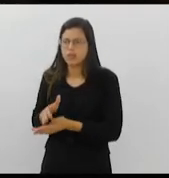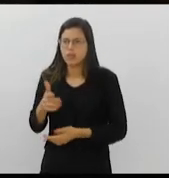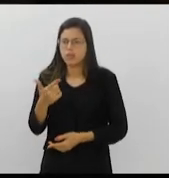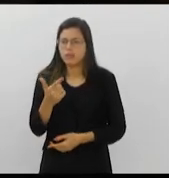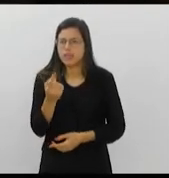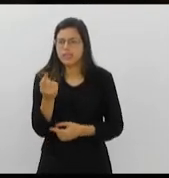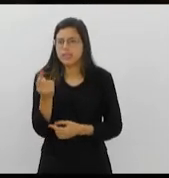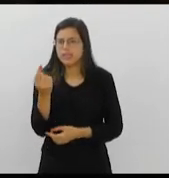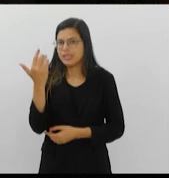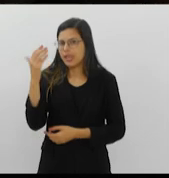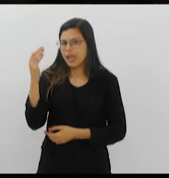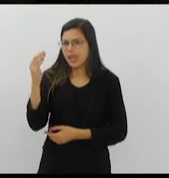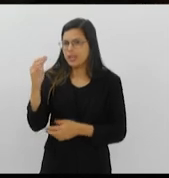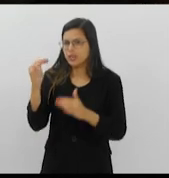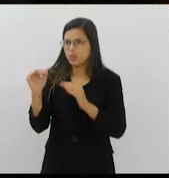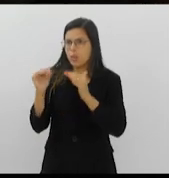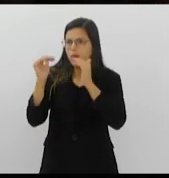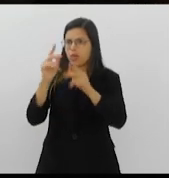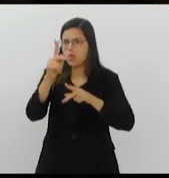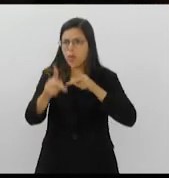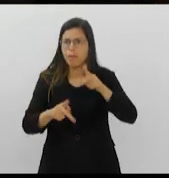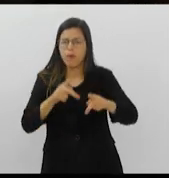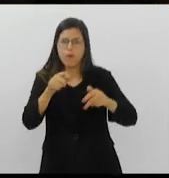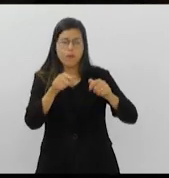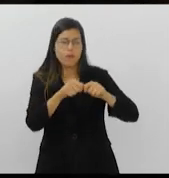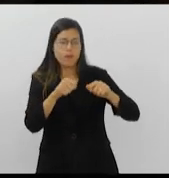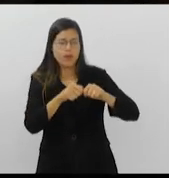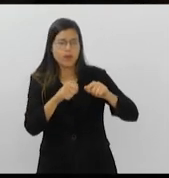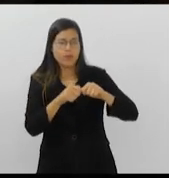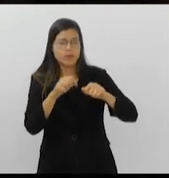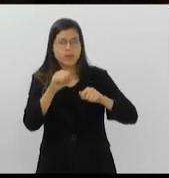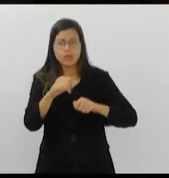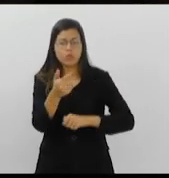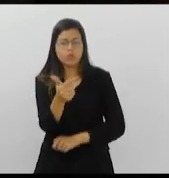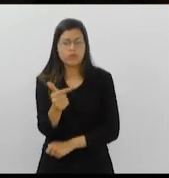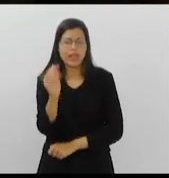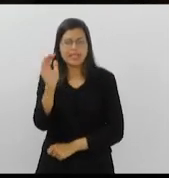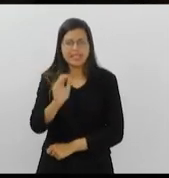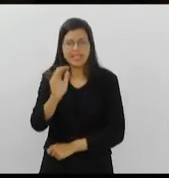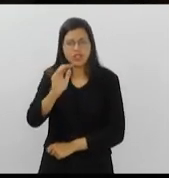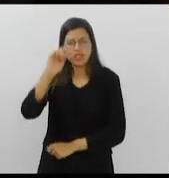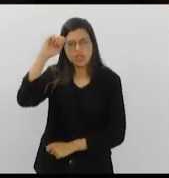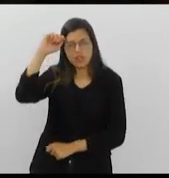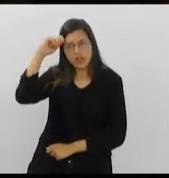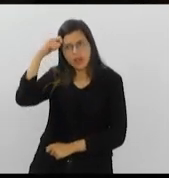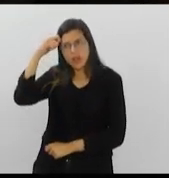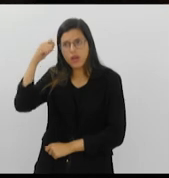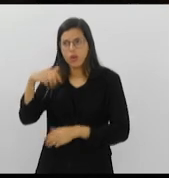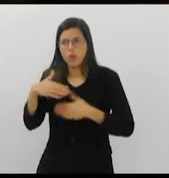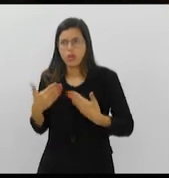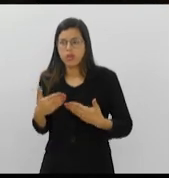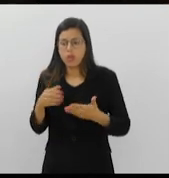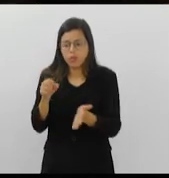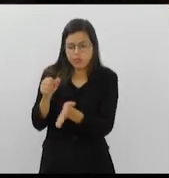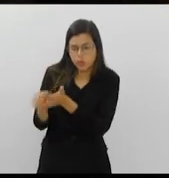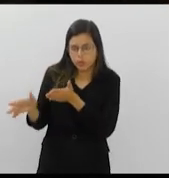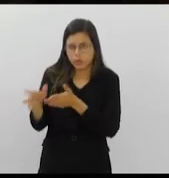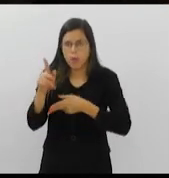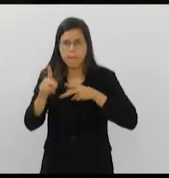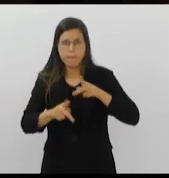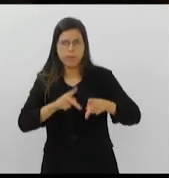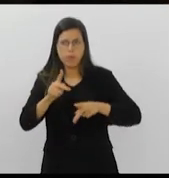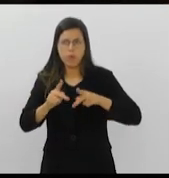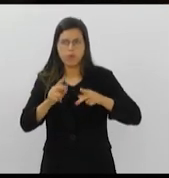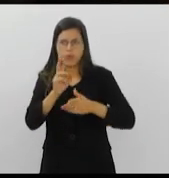brasileiro que não seja feita por cientistas negros e indígenas também. Então, expulsar o povo da universidade não é